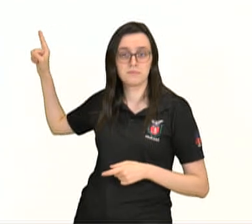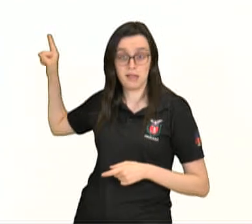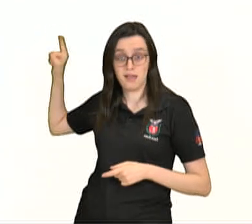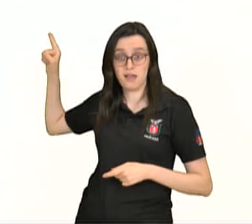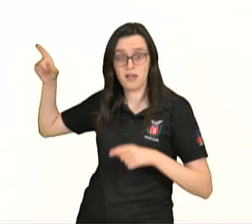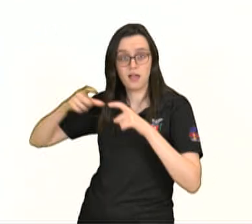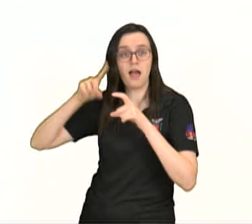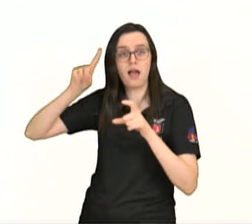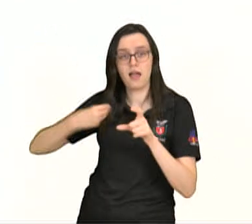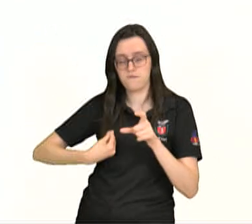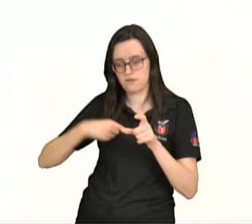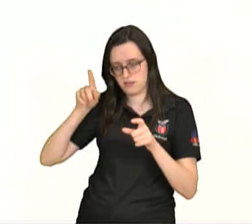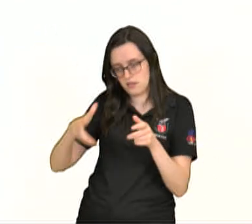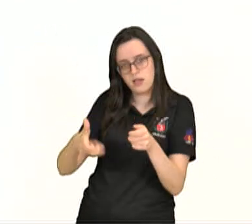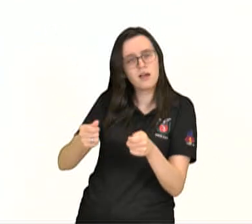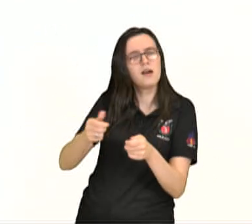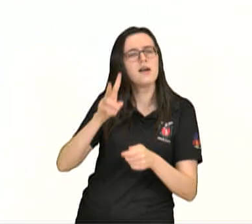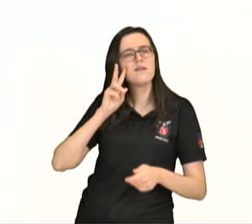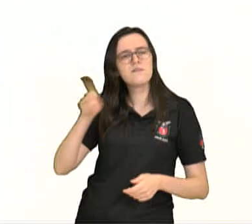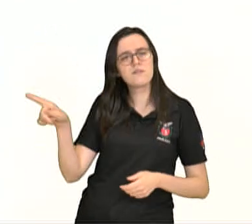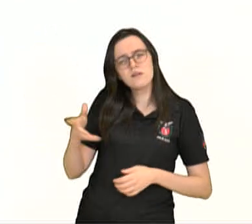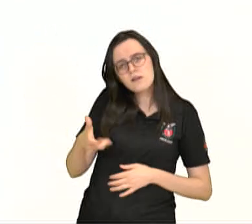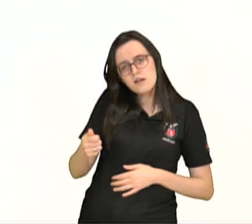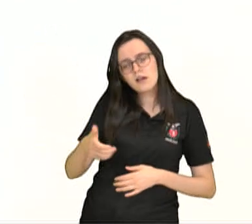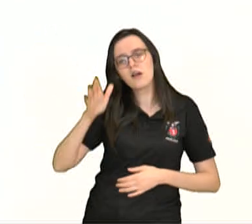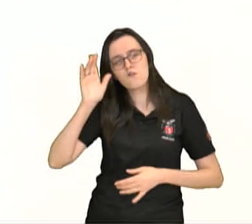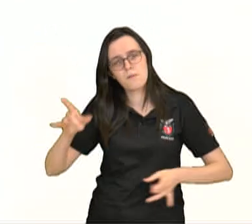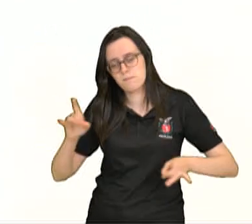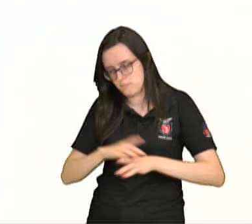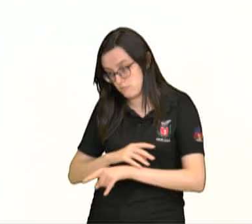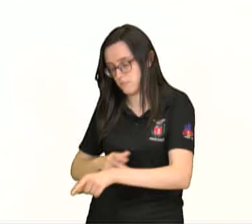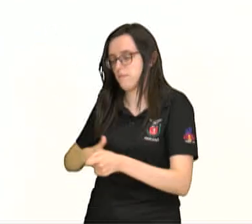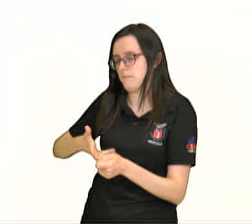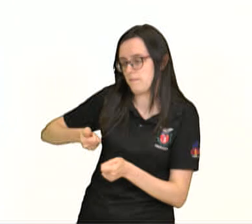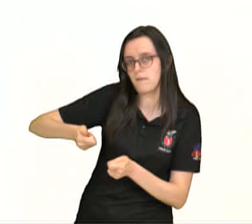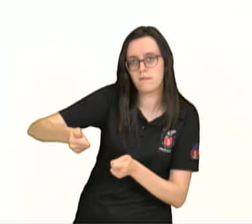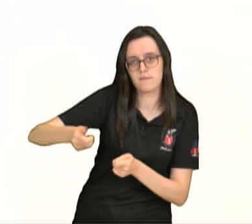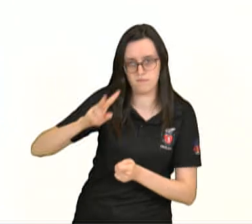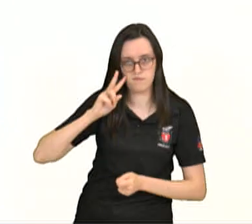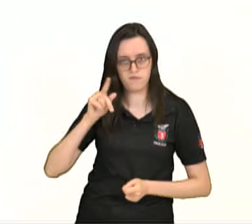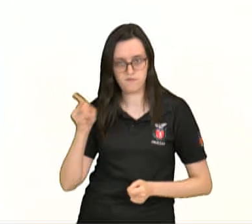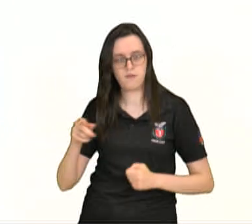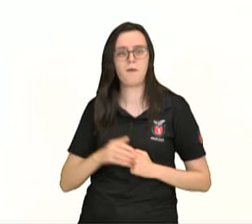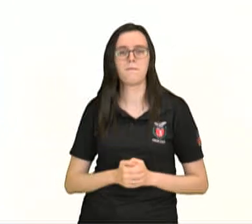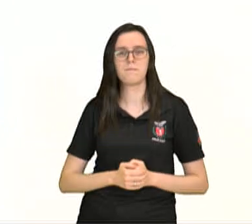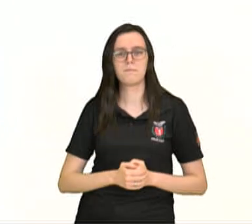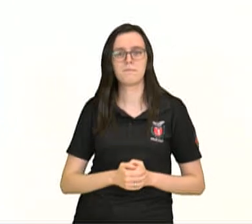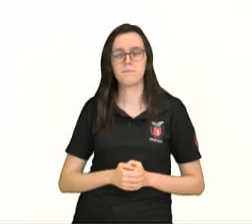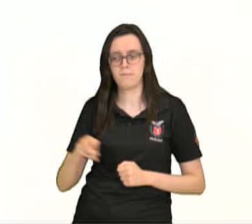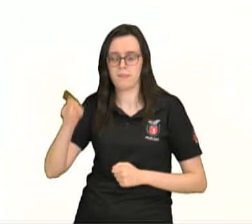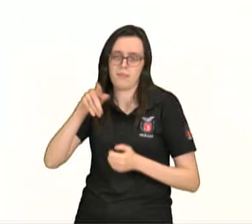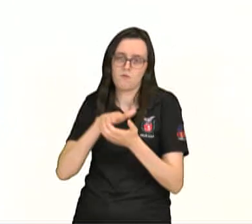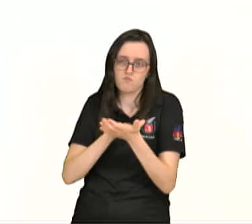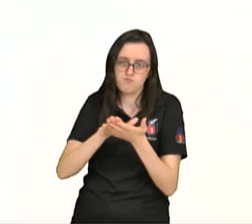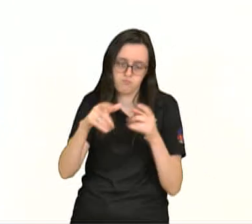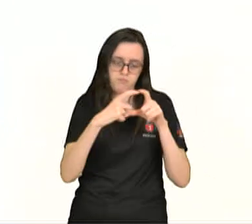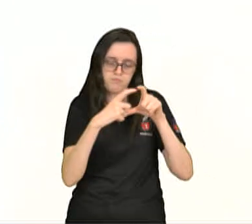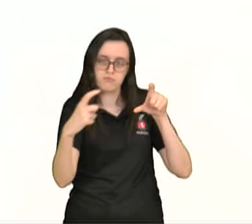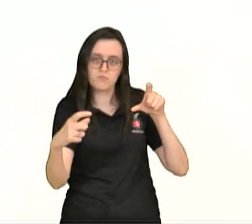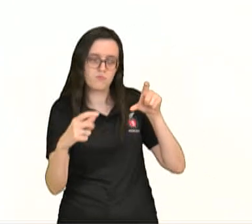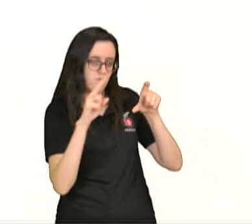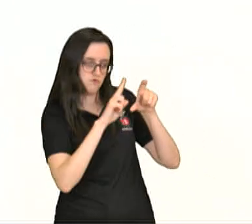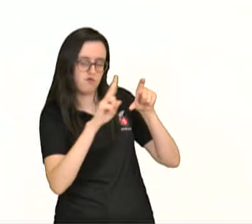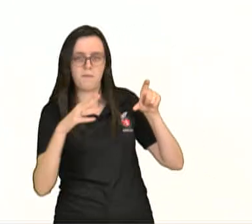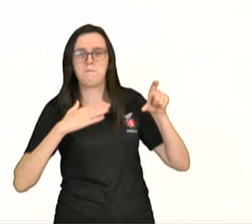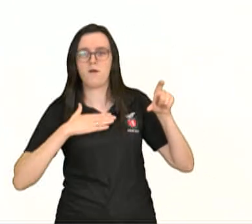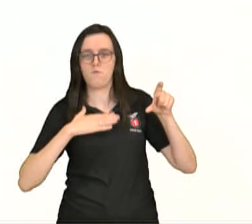inclusive, picotando no manual. Ó. Passou pelo ponto de controle e está picotando. É o impresso onde consta a identificação